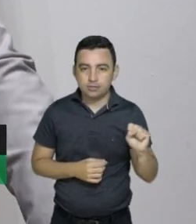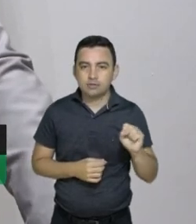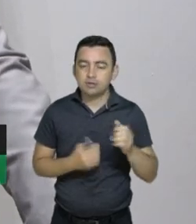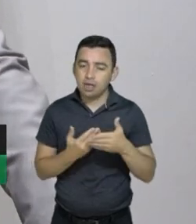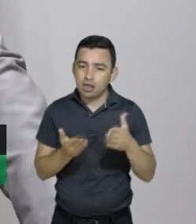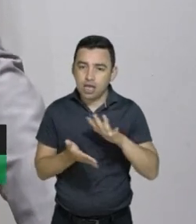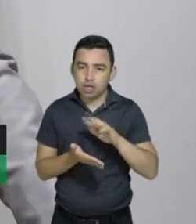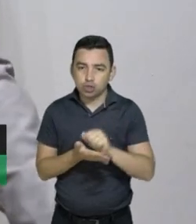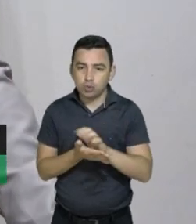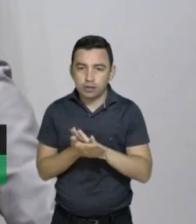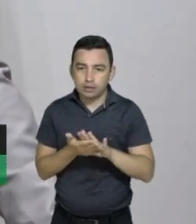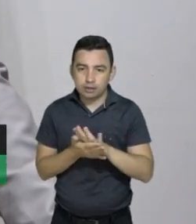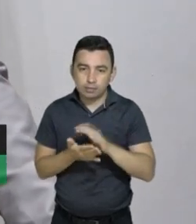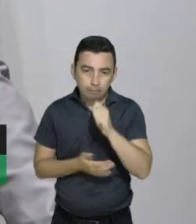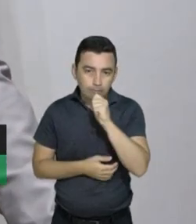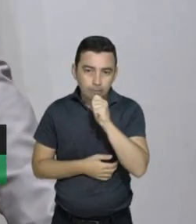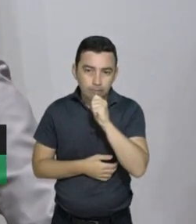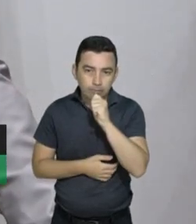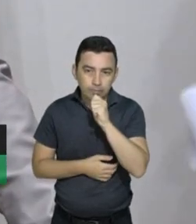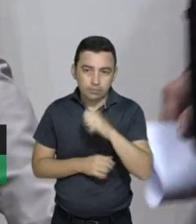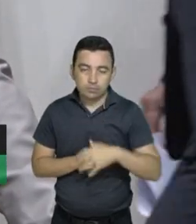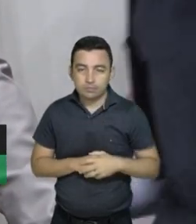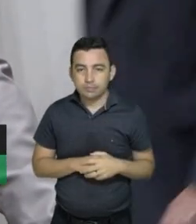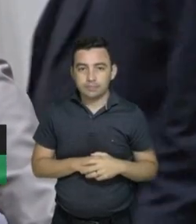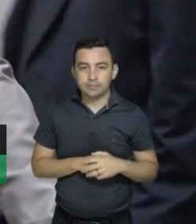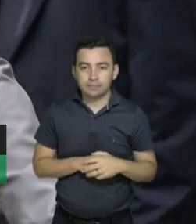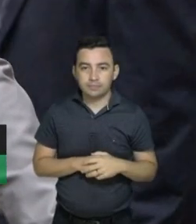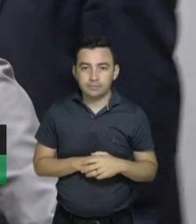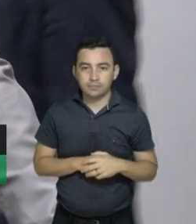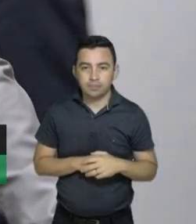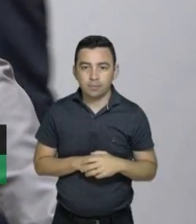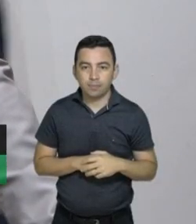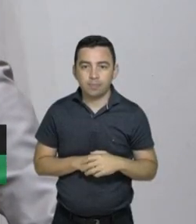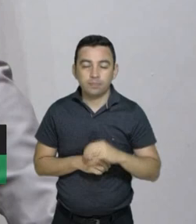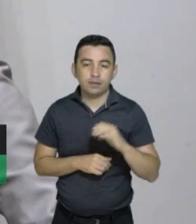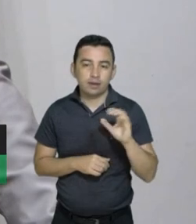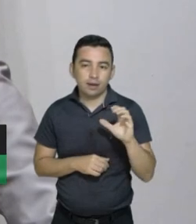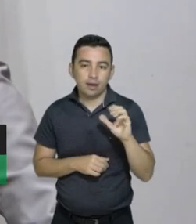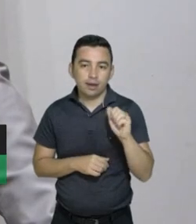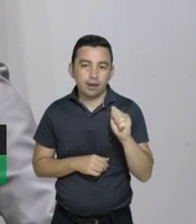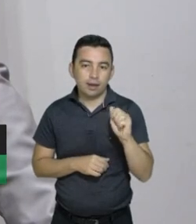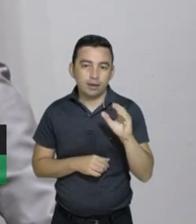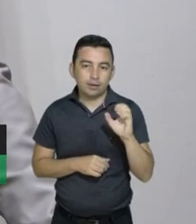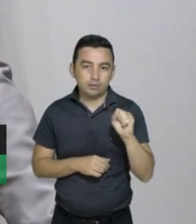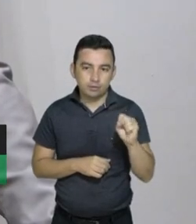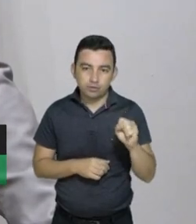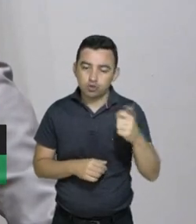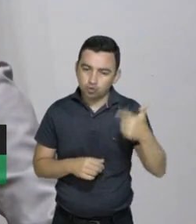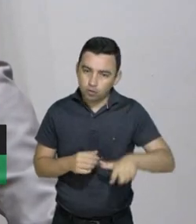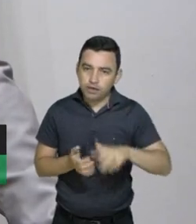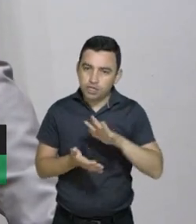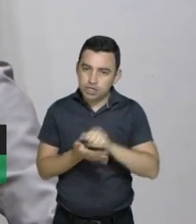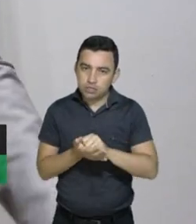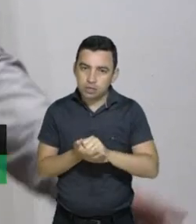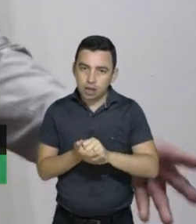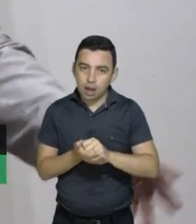registro que o façam cacs registrem suas armas novamente